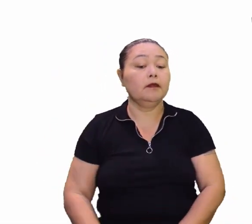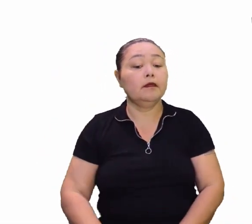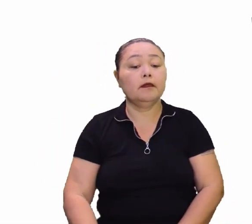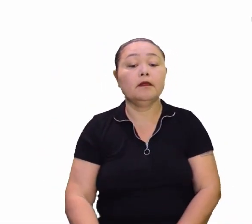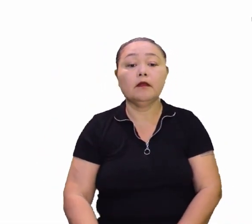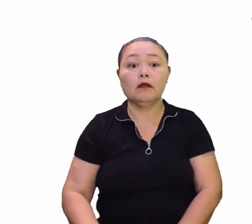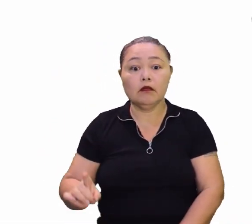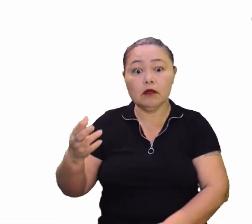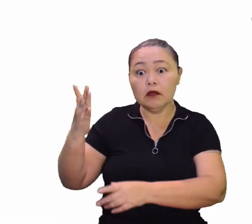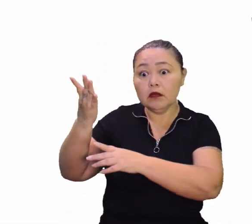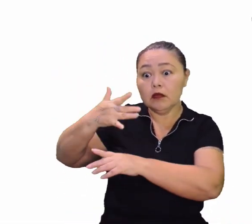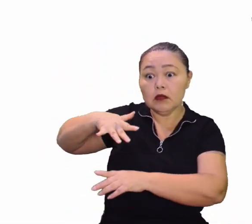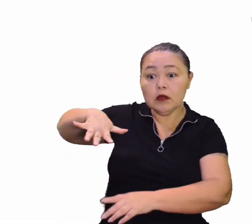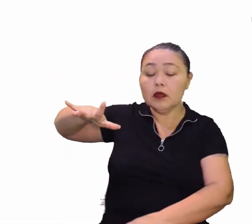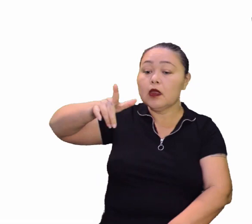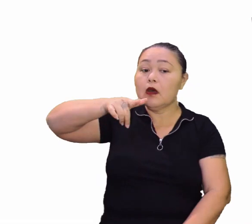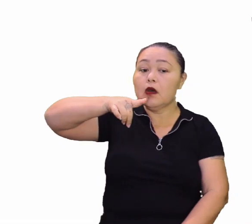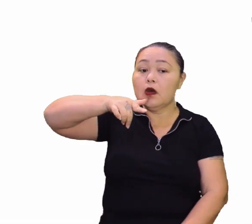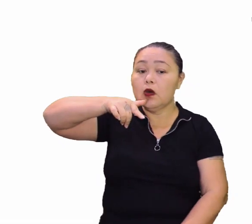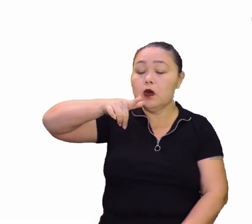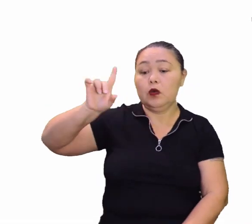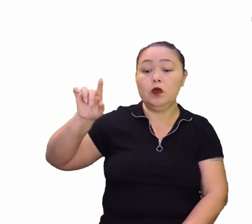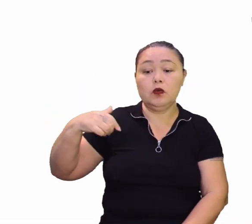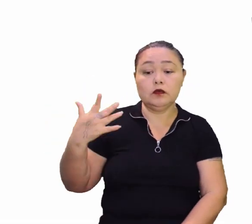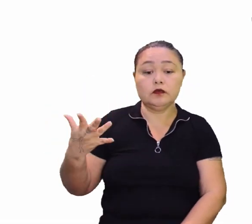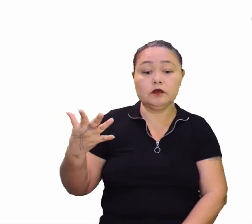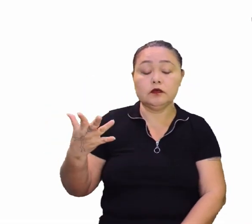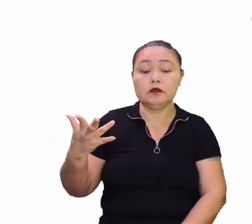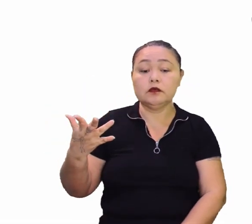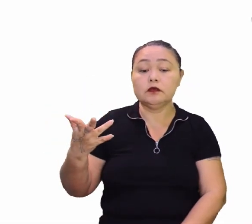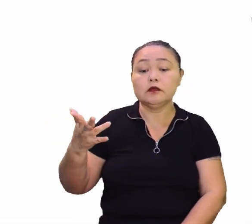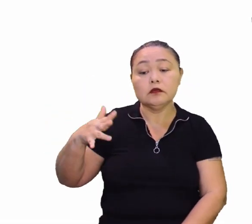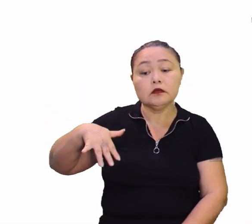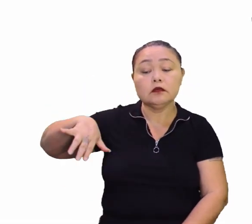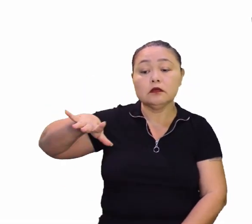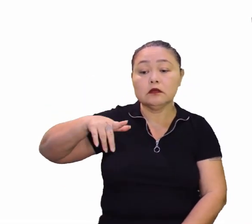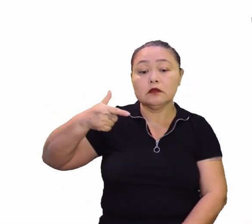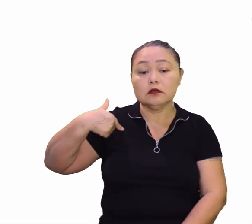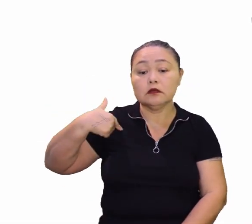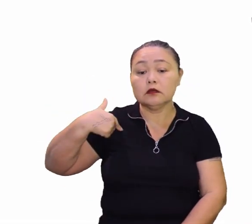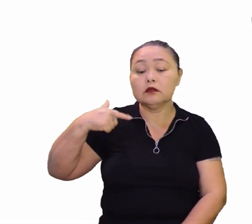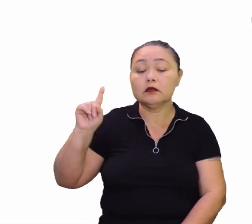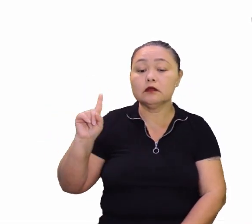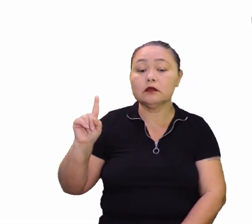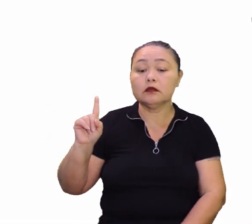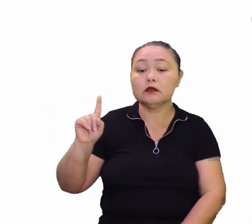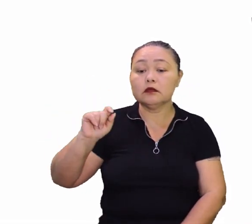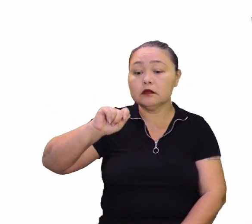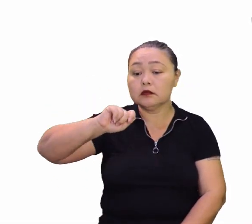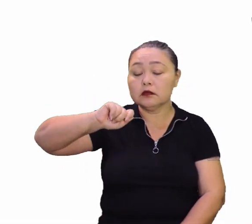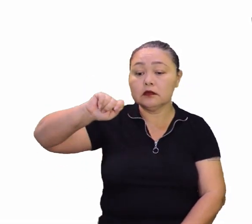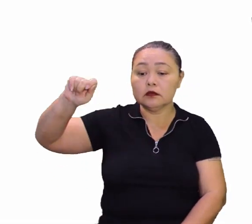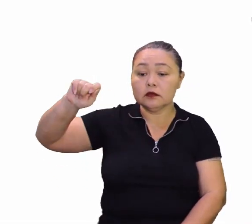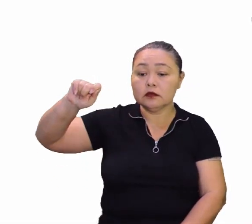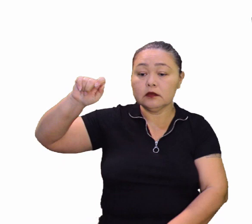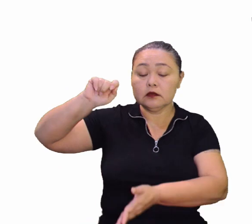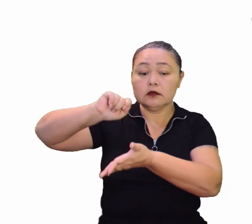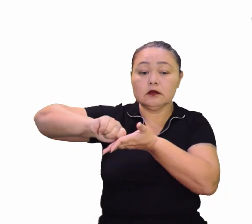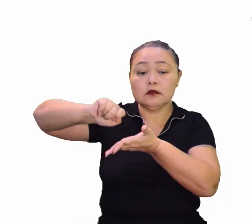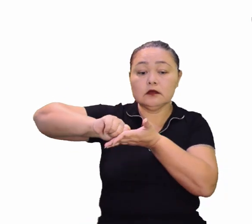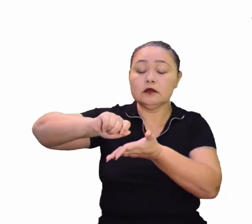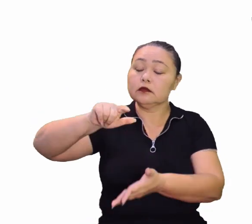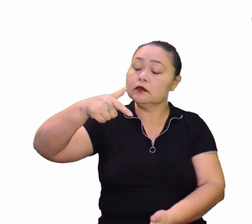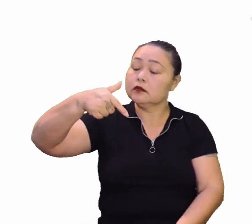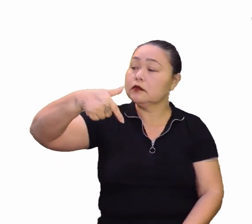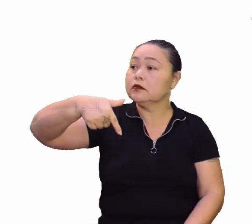Olha só o tamanho disso. Ah, então, faz o seguinte, professor Jorge. Vamos falar, a letra é top de linha. Puxa uma seta aqui do lado do